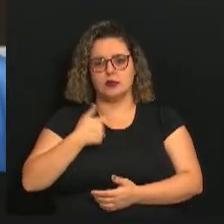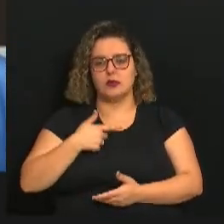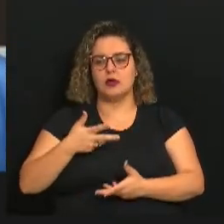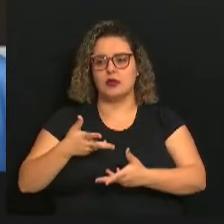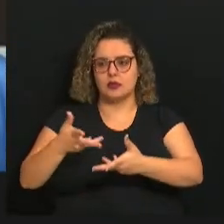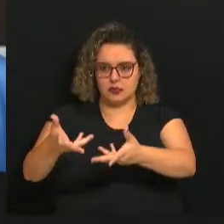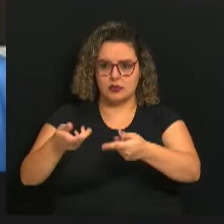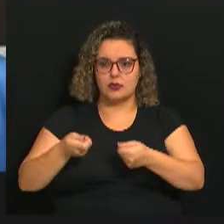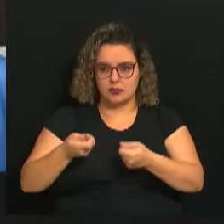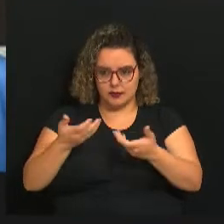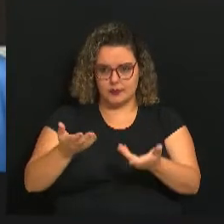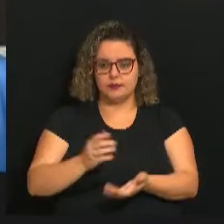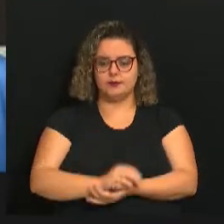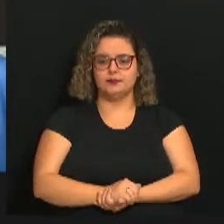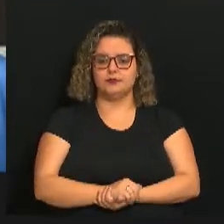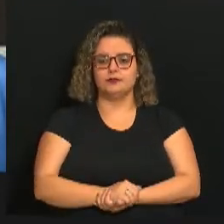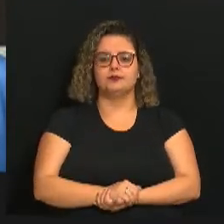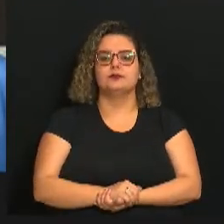a palavra.